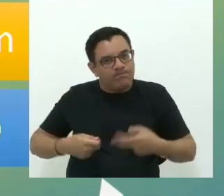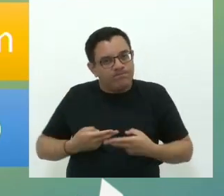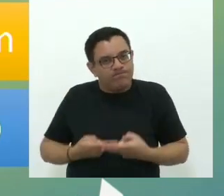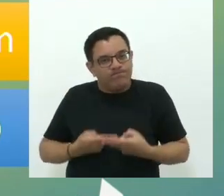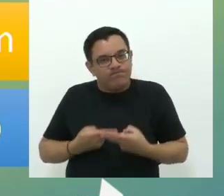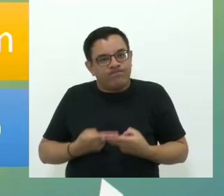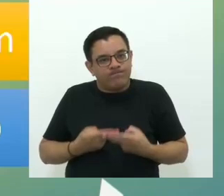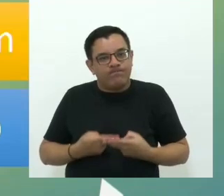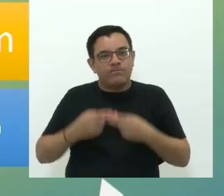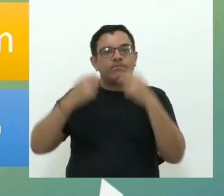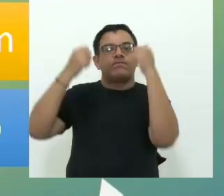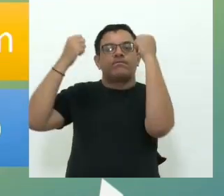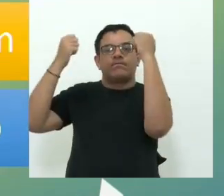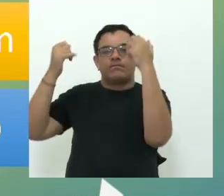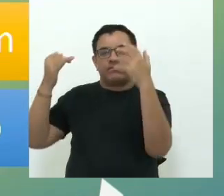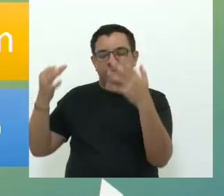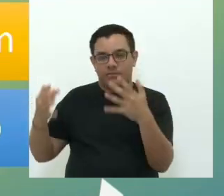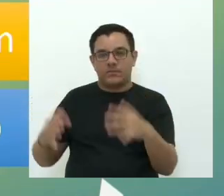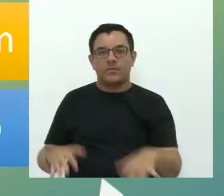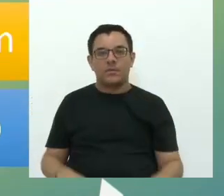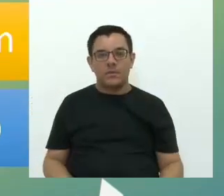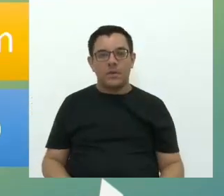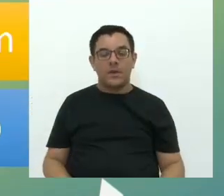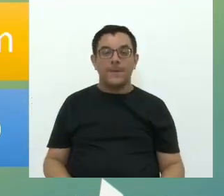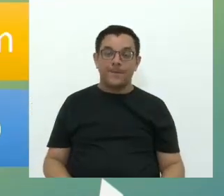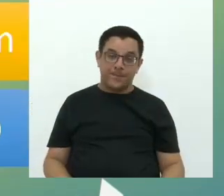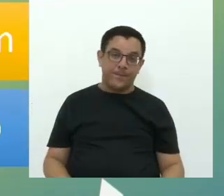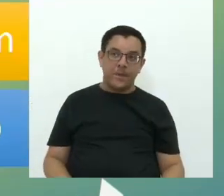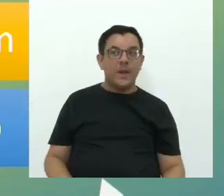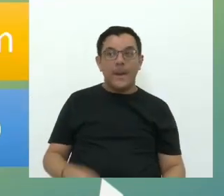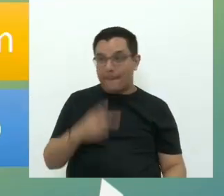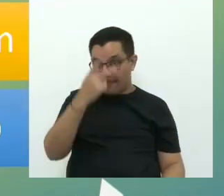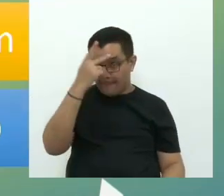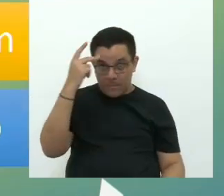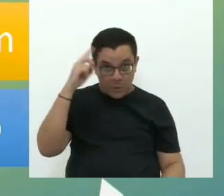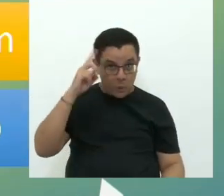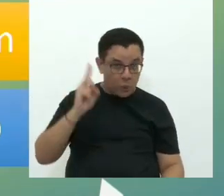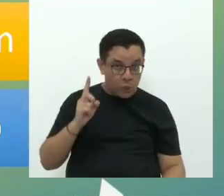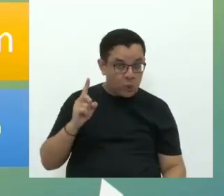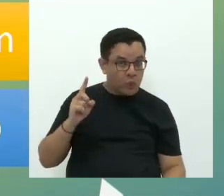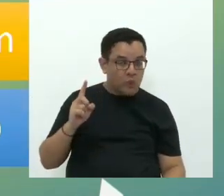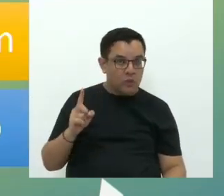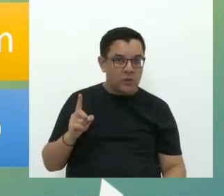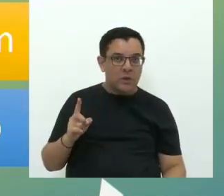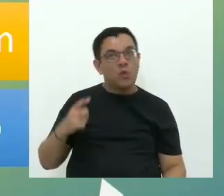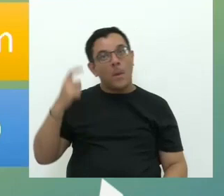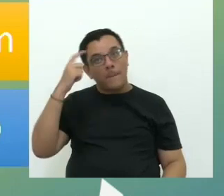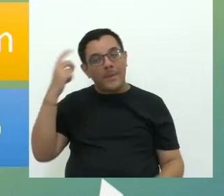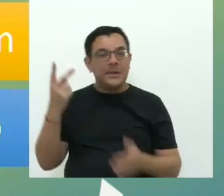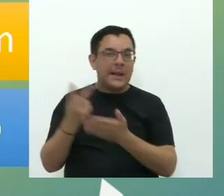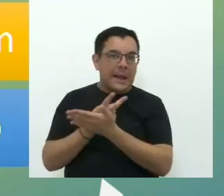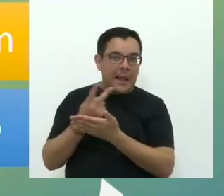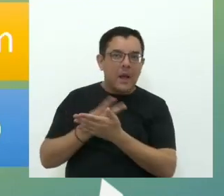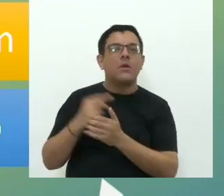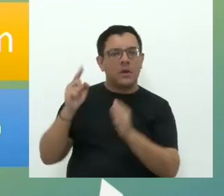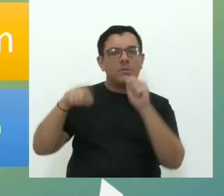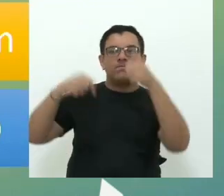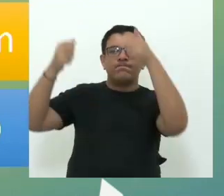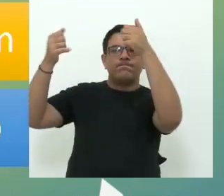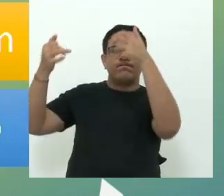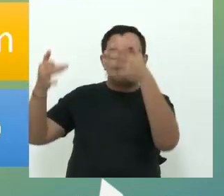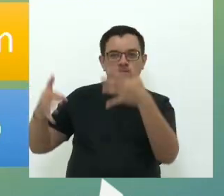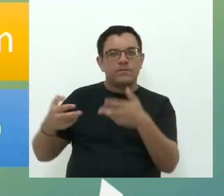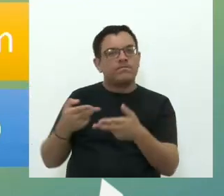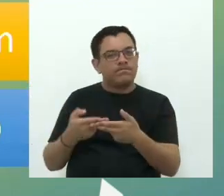explicar desinformação também é diálogo também é paciência e também é explicação porque afinal de